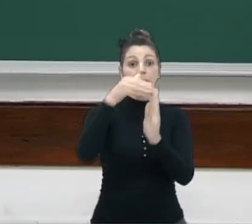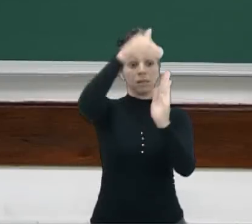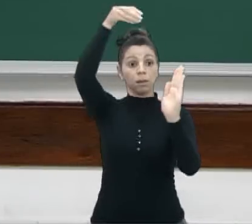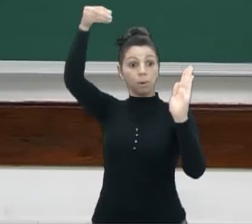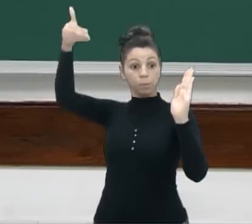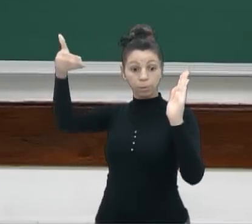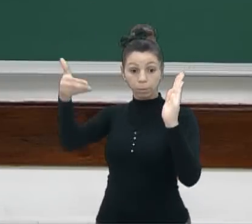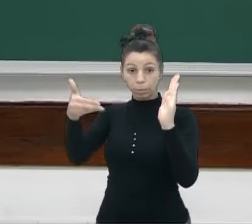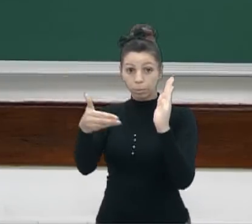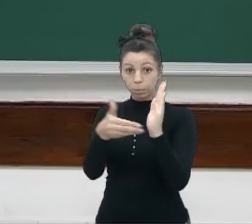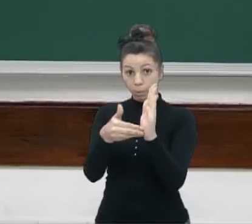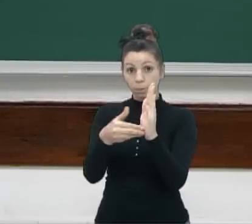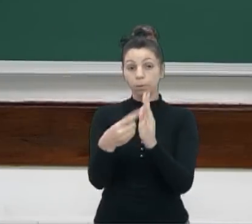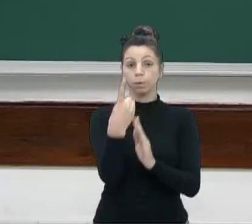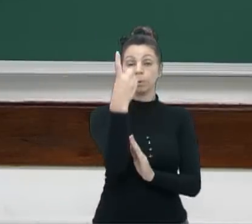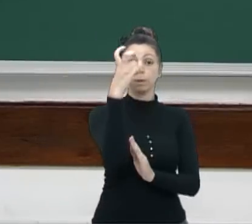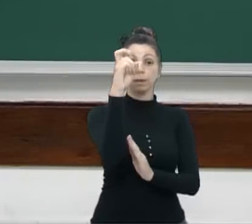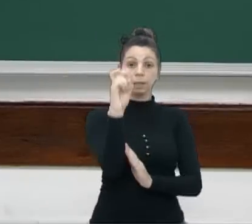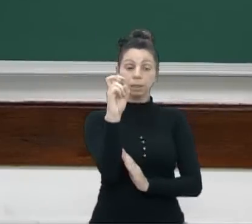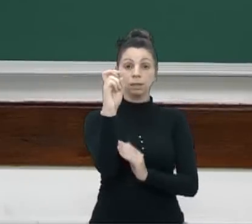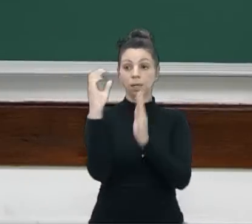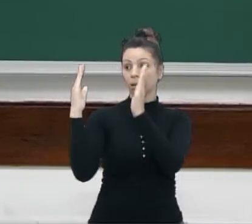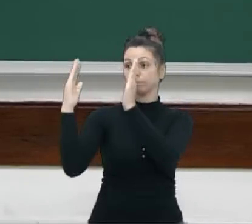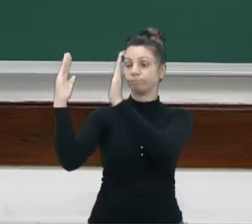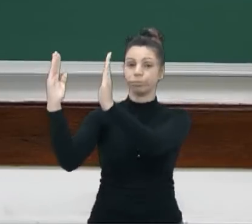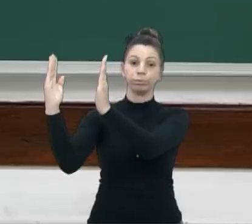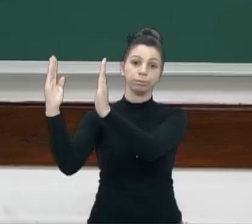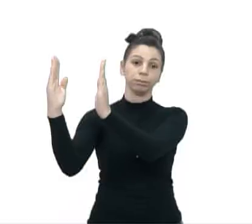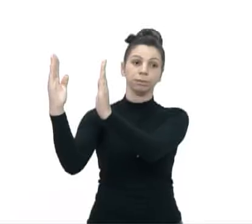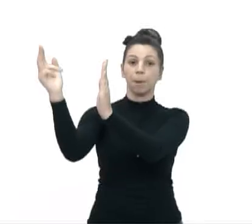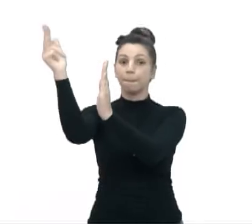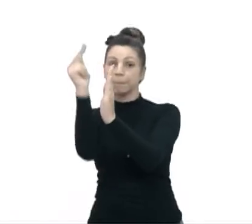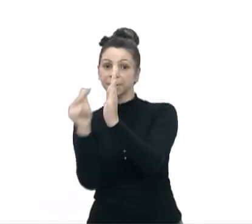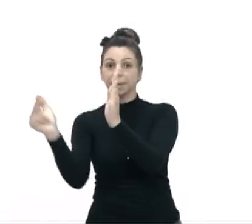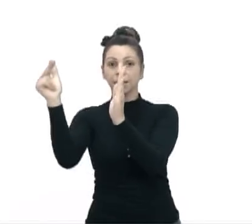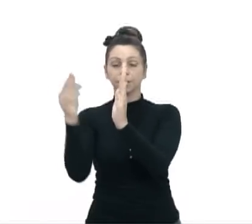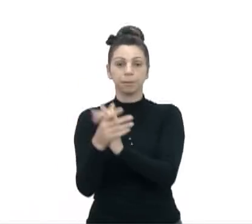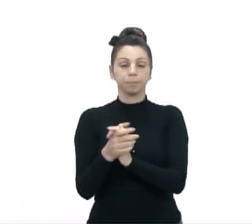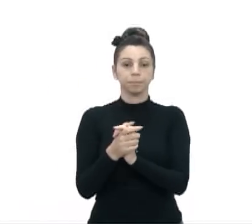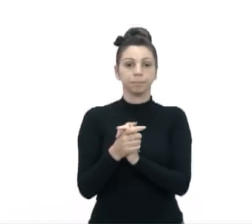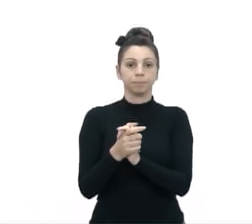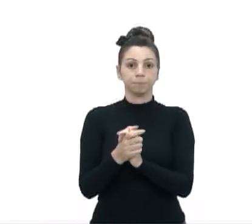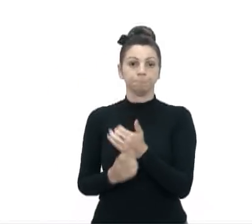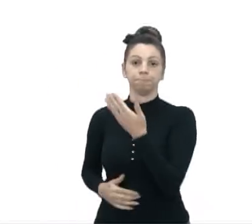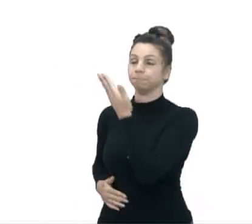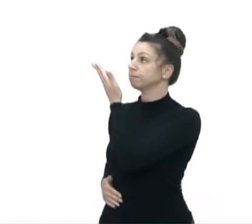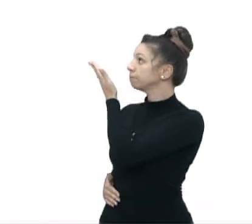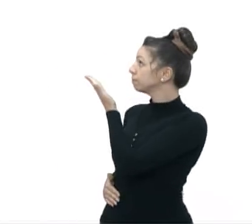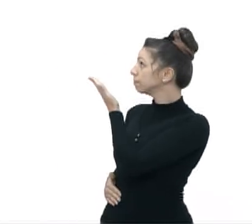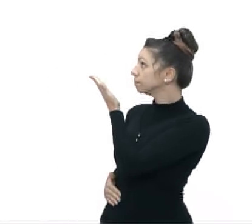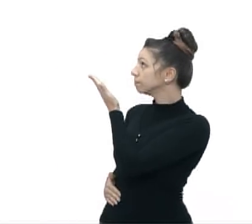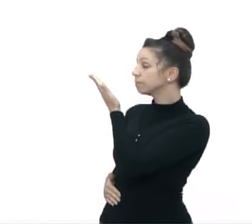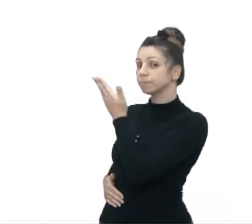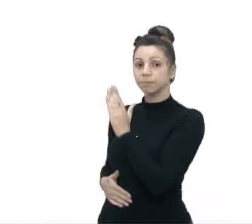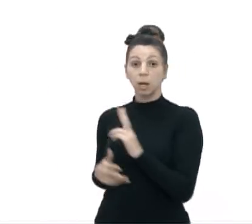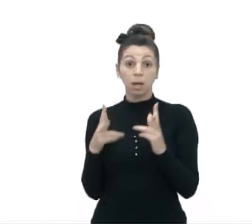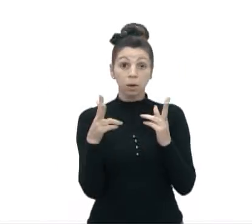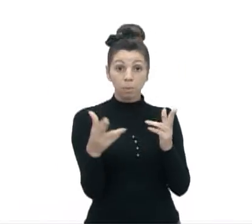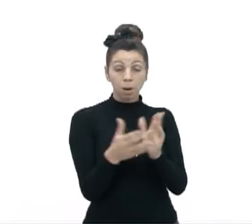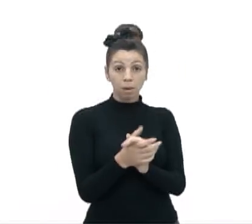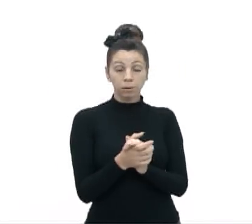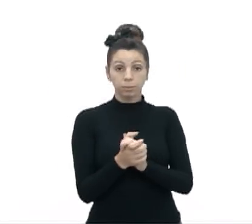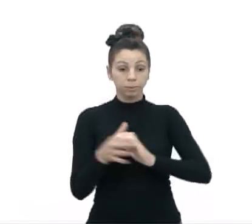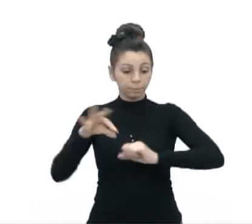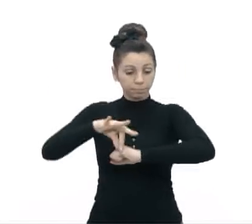ser pintada desse desenho, ok? O que eu tinha de expectativa? Um desenho assim, pegasse a